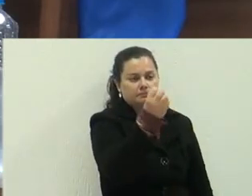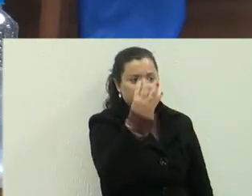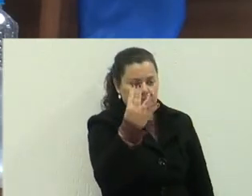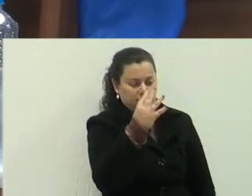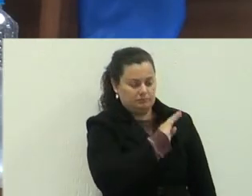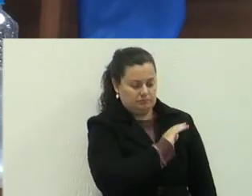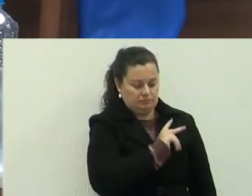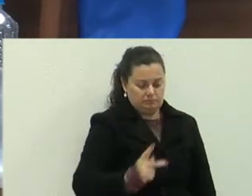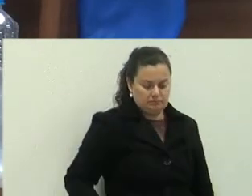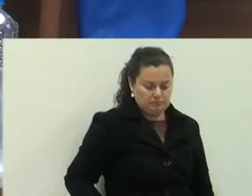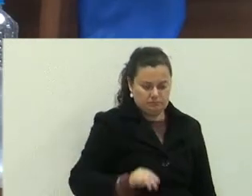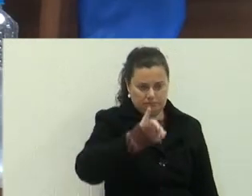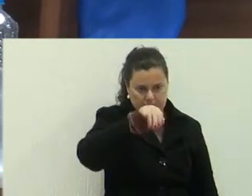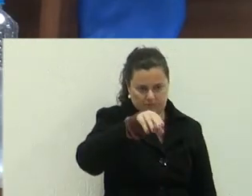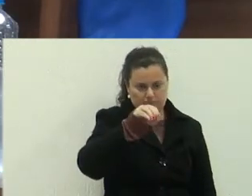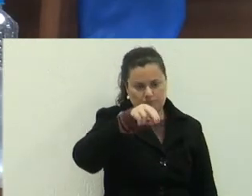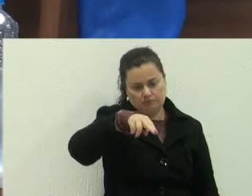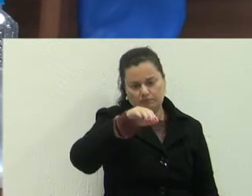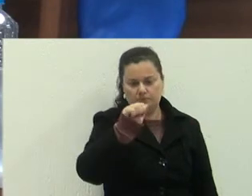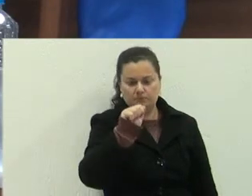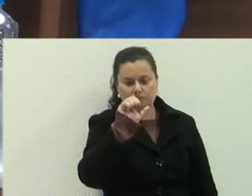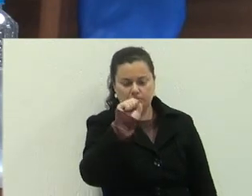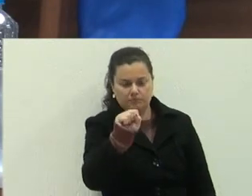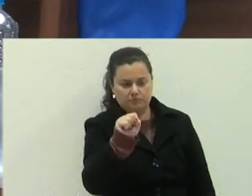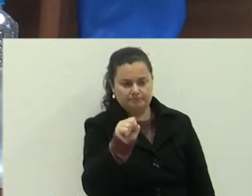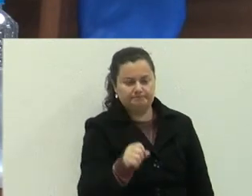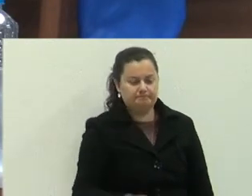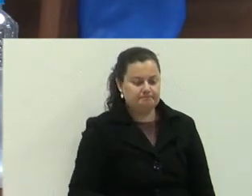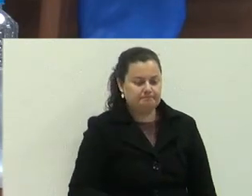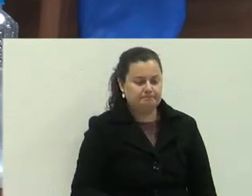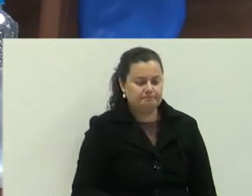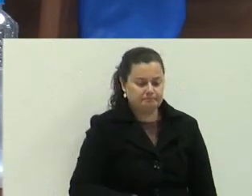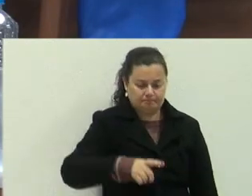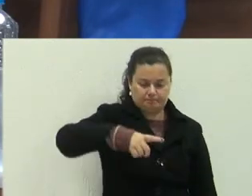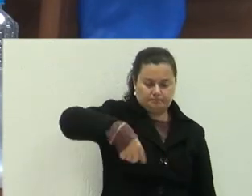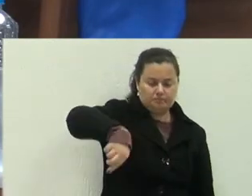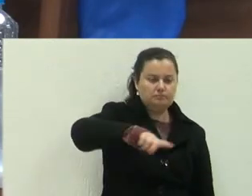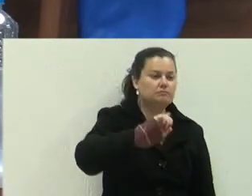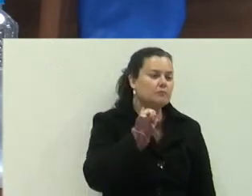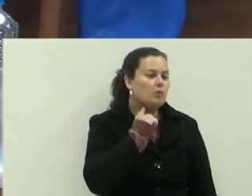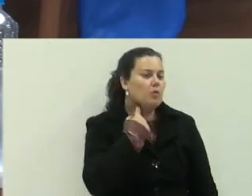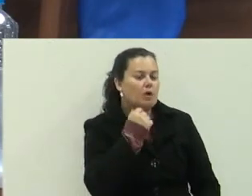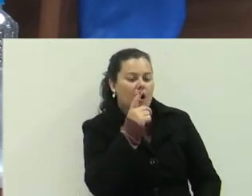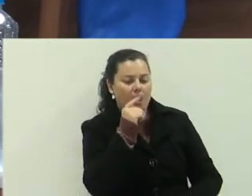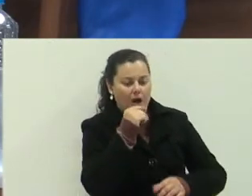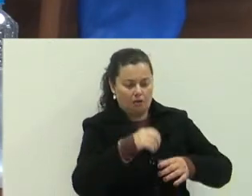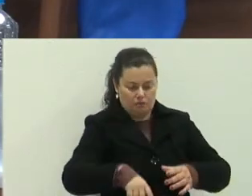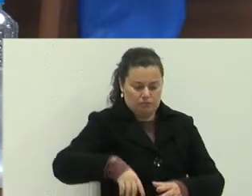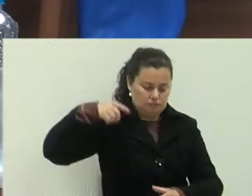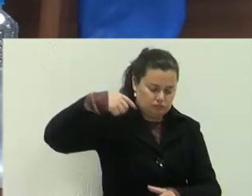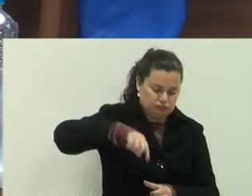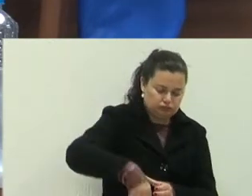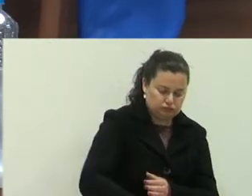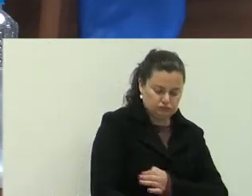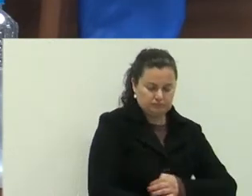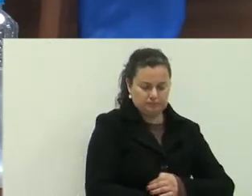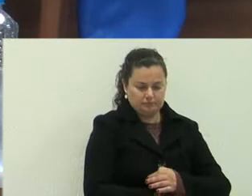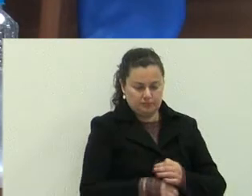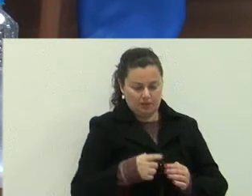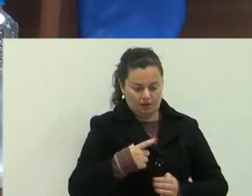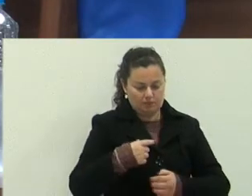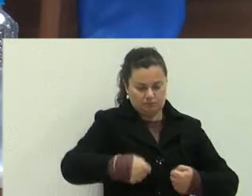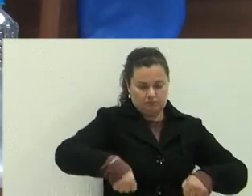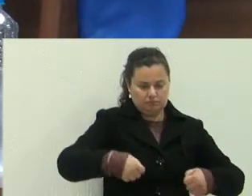vereador Jonas de Souza. A implantação de rede de esgoto e a pavimentação em toda a extensão da